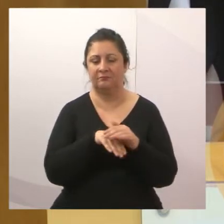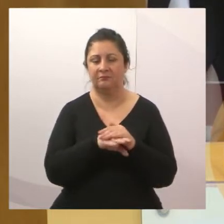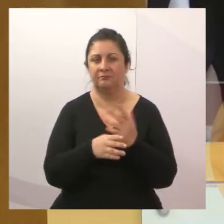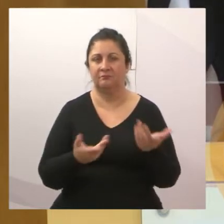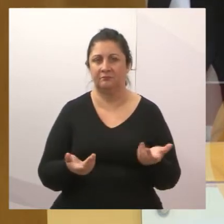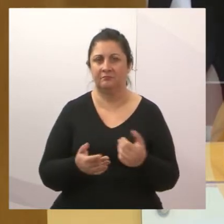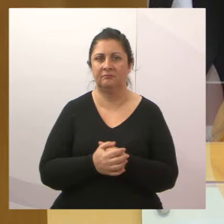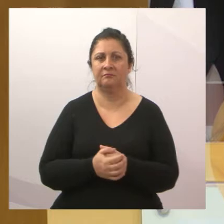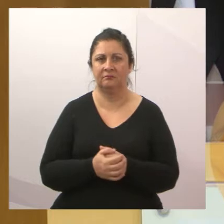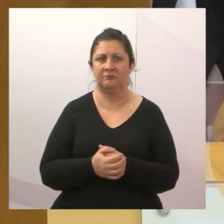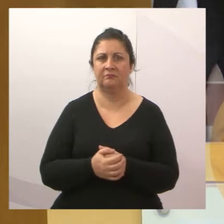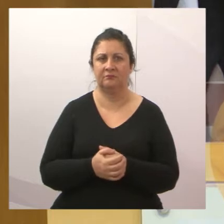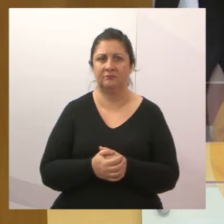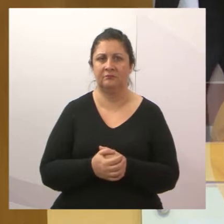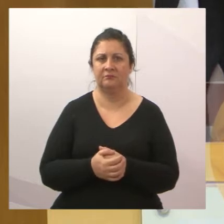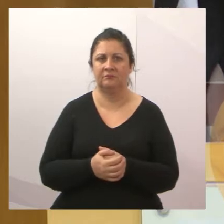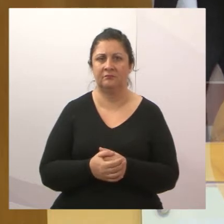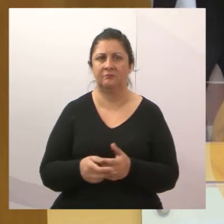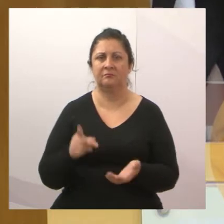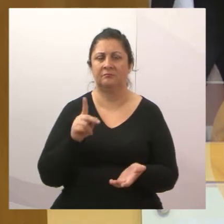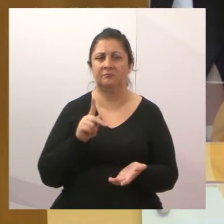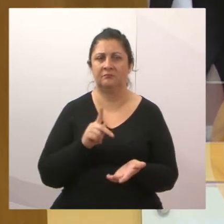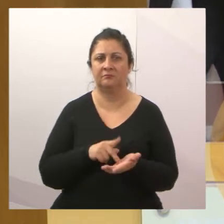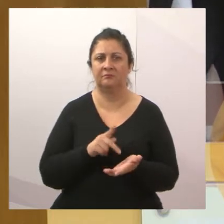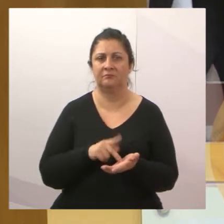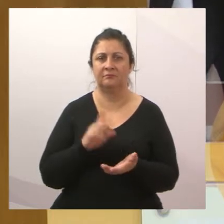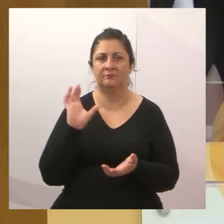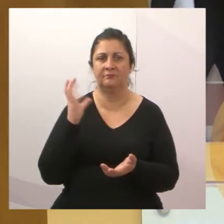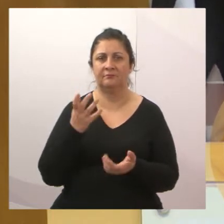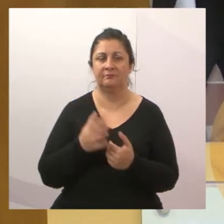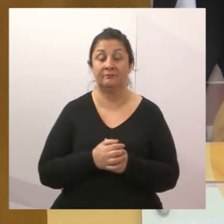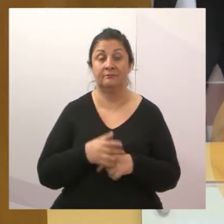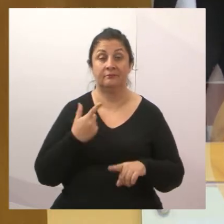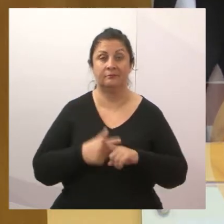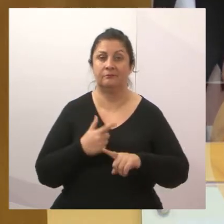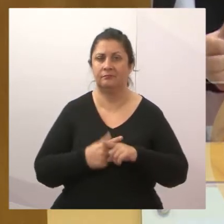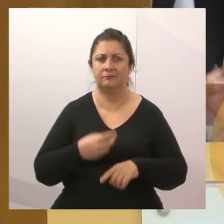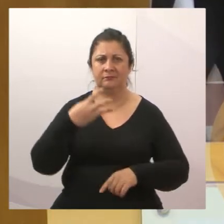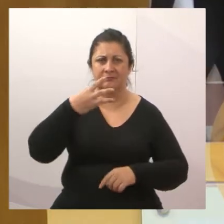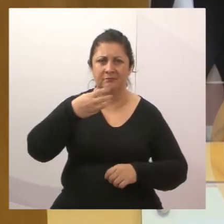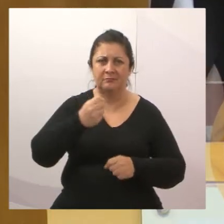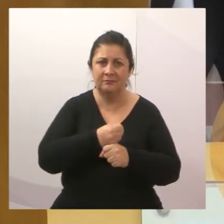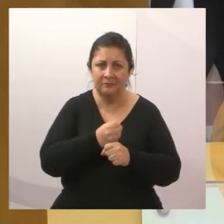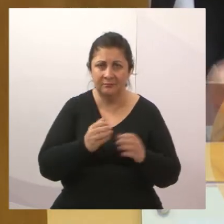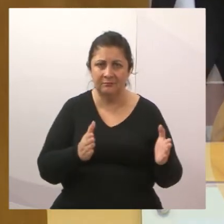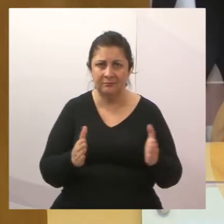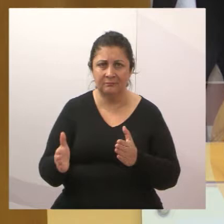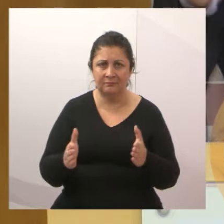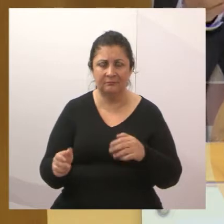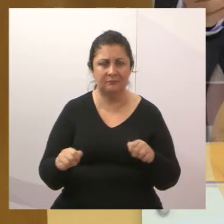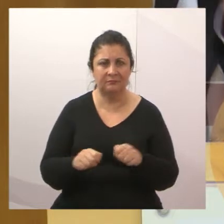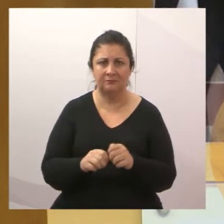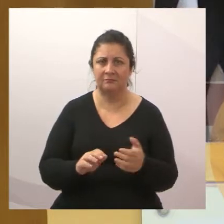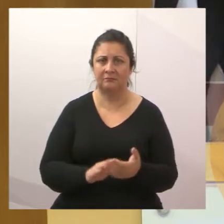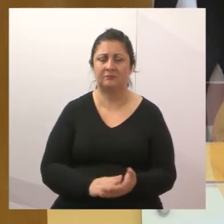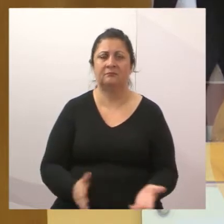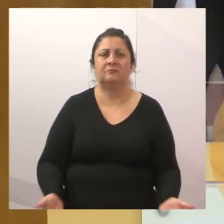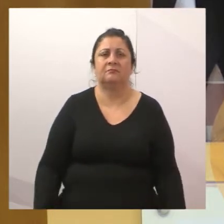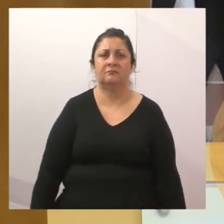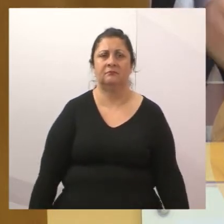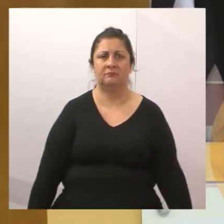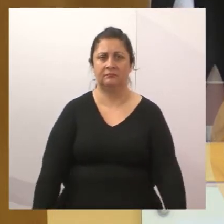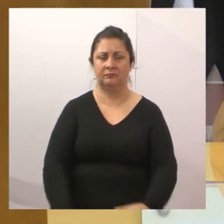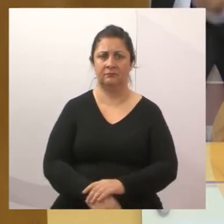colocados aqui, se de fato serão realizados, porque em 3 anos de governo, o que se faz hoje